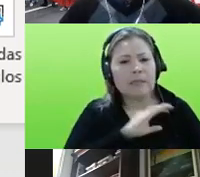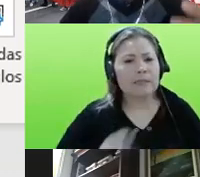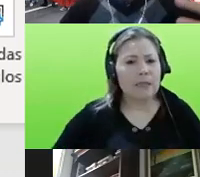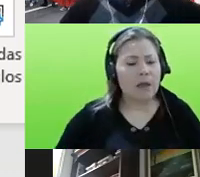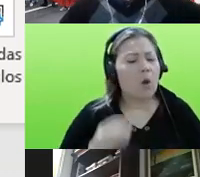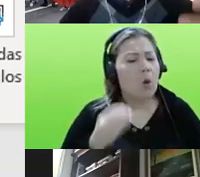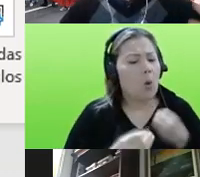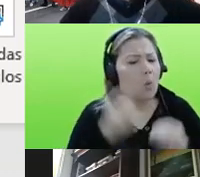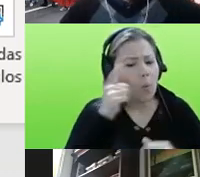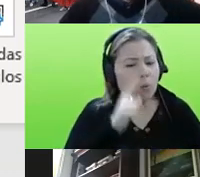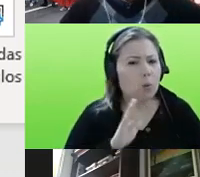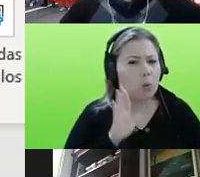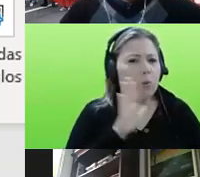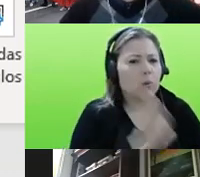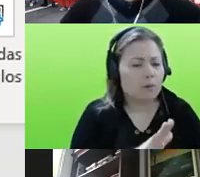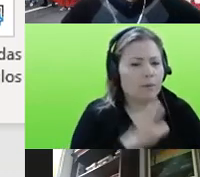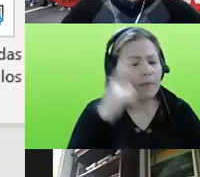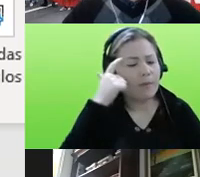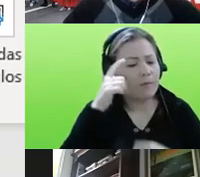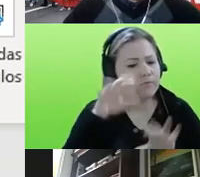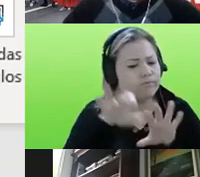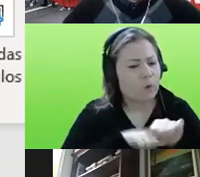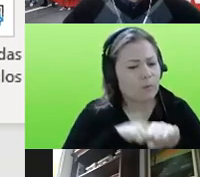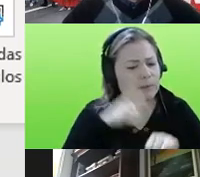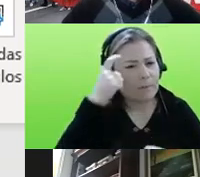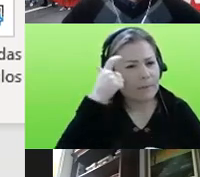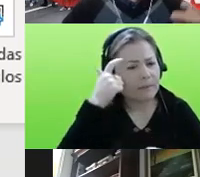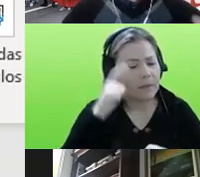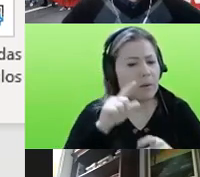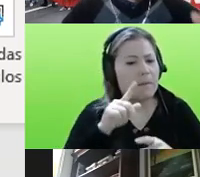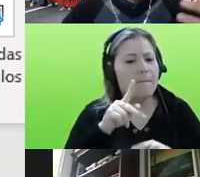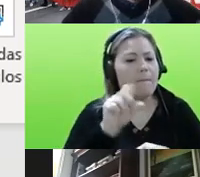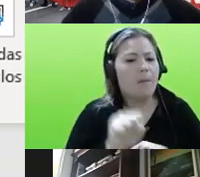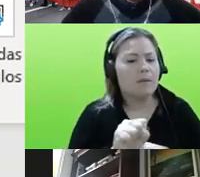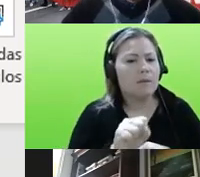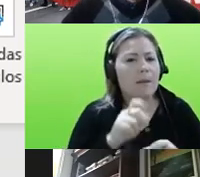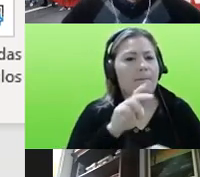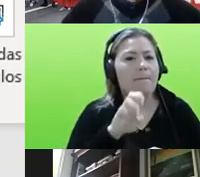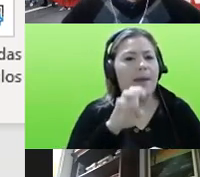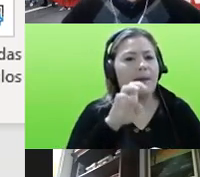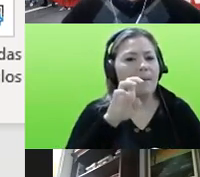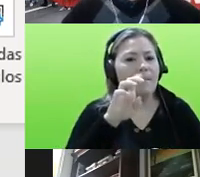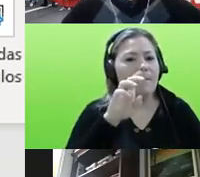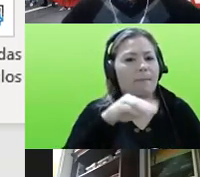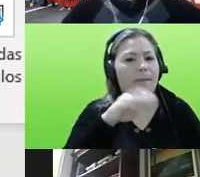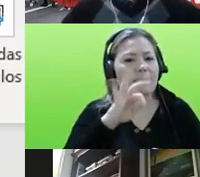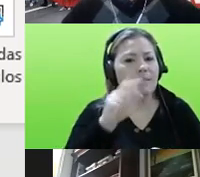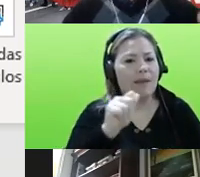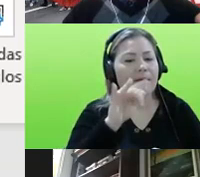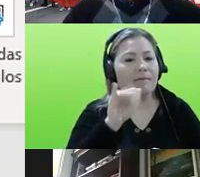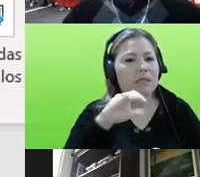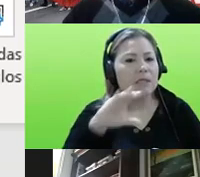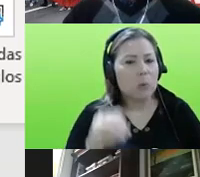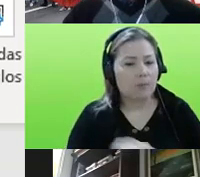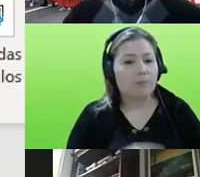contribui para a formação de um pensamento pós-metafísico. Porque a teoria do agir comunicativo, para o Habermas,